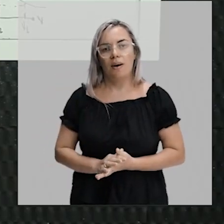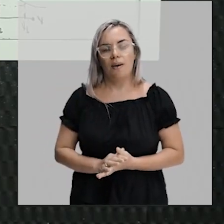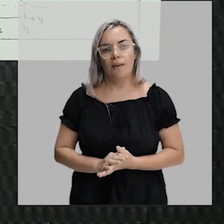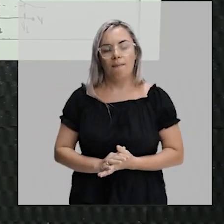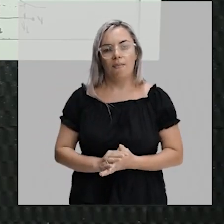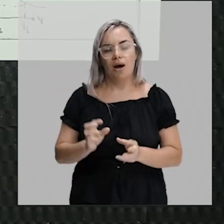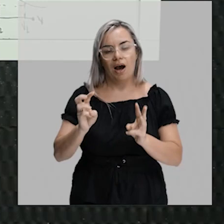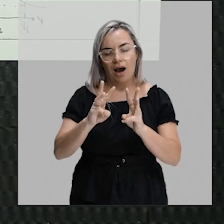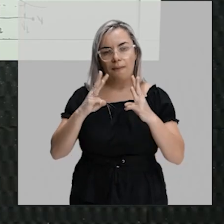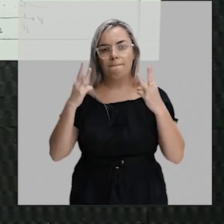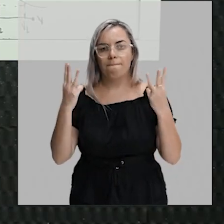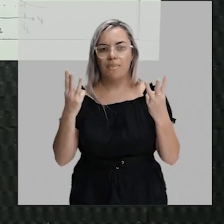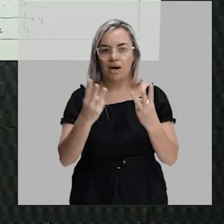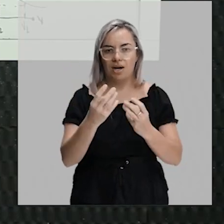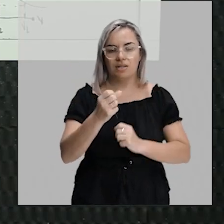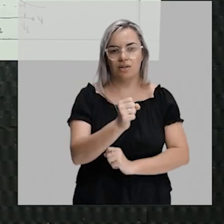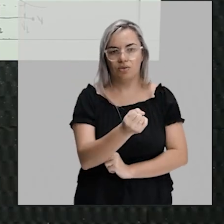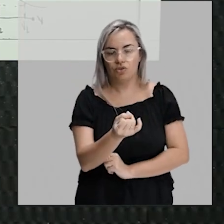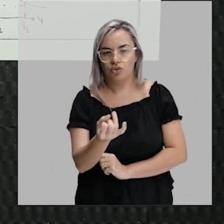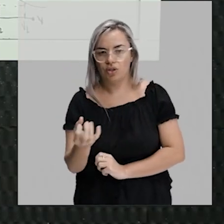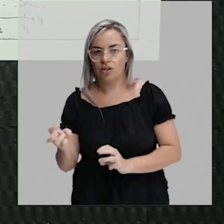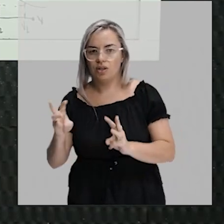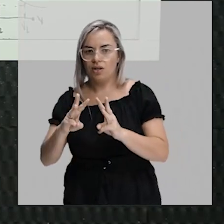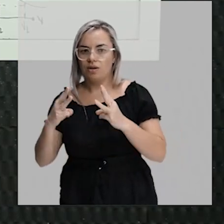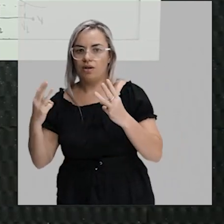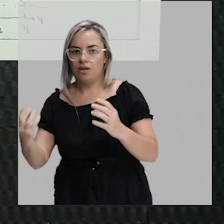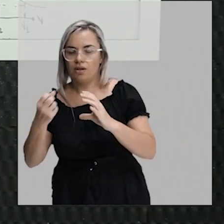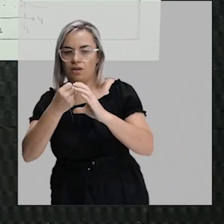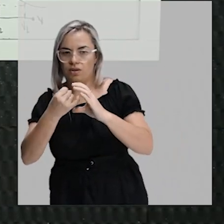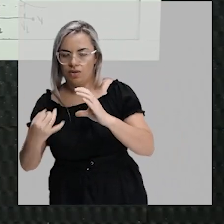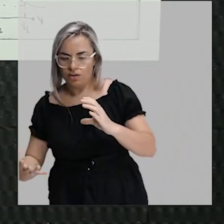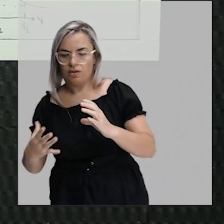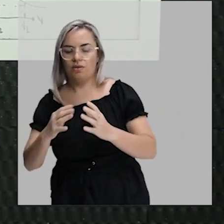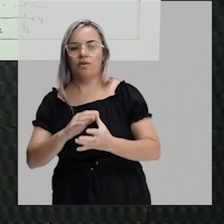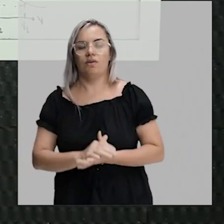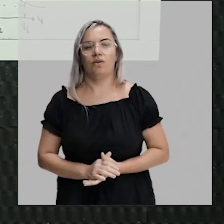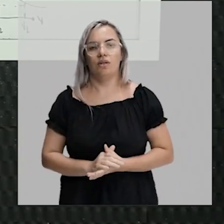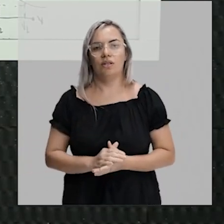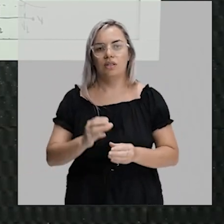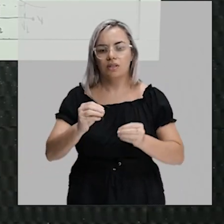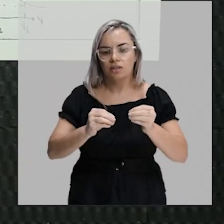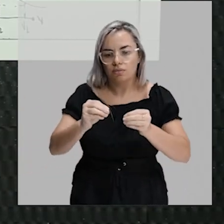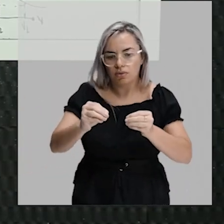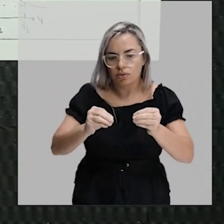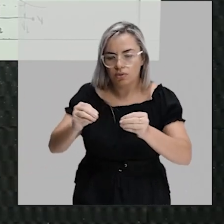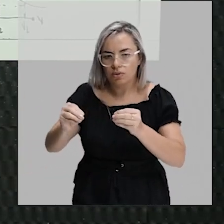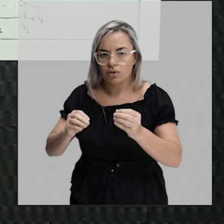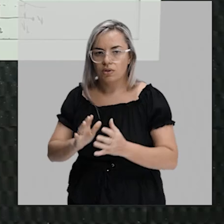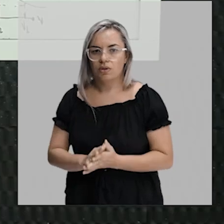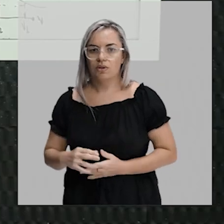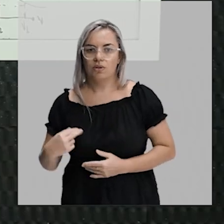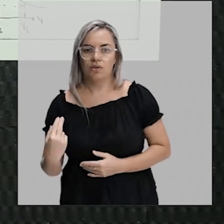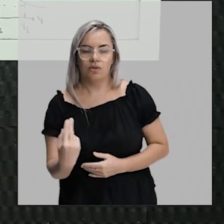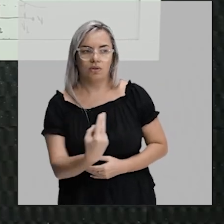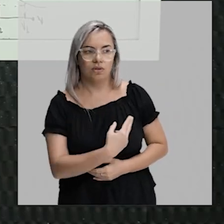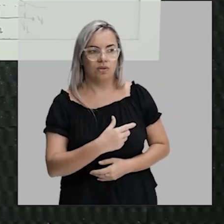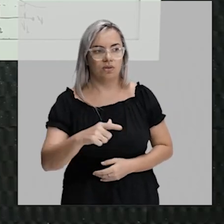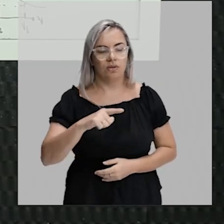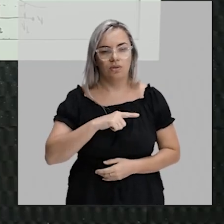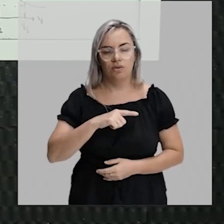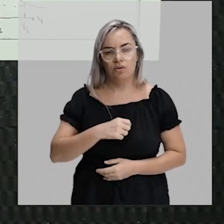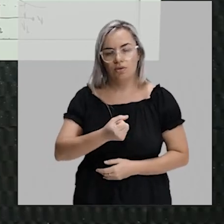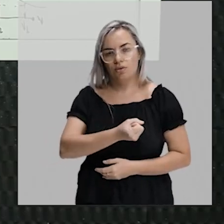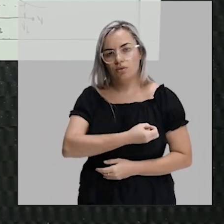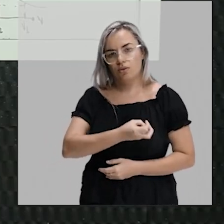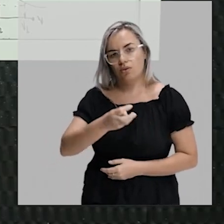e a massa molar é uma característica que vem aí, né, dessas partículas. Então, nós temos que esse número de mols